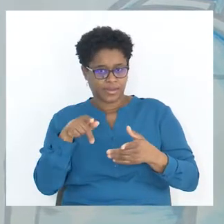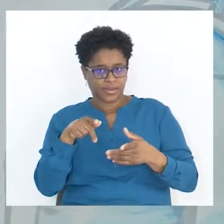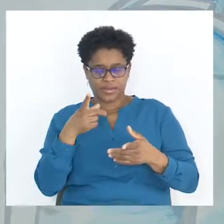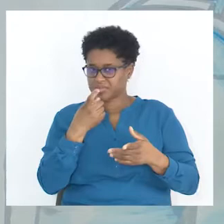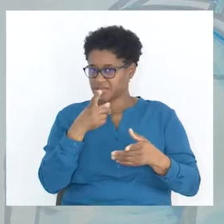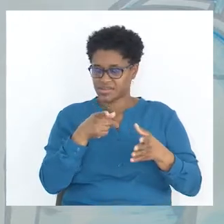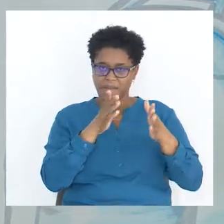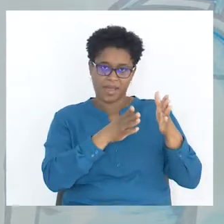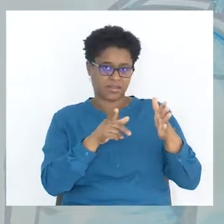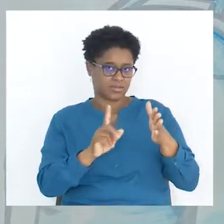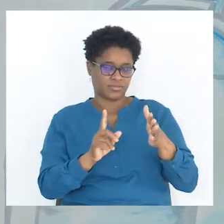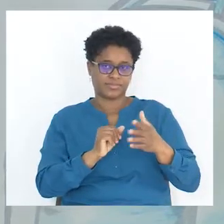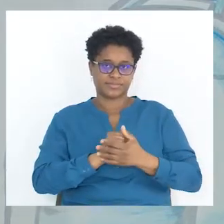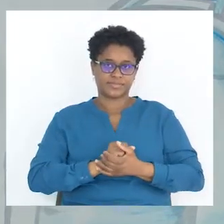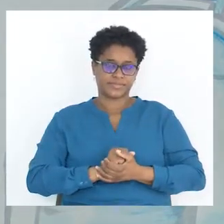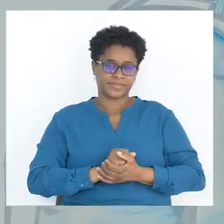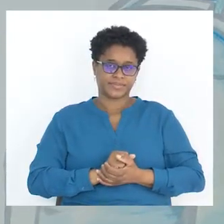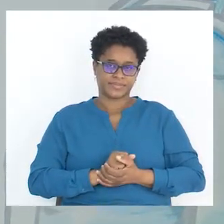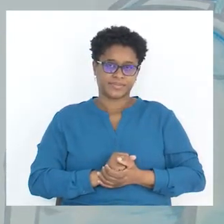preciso dessa parte. Se